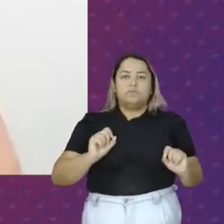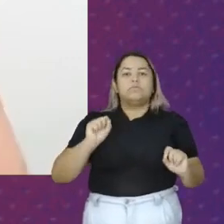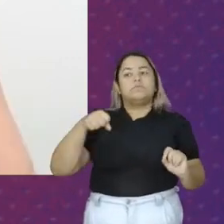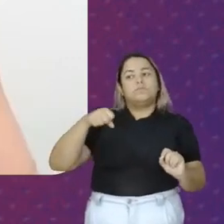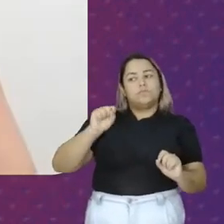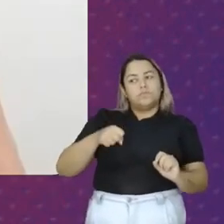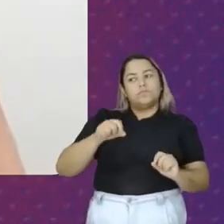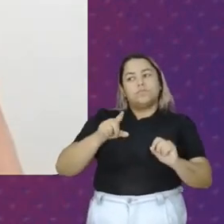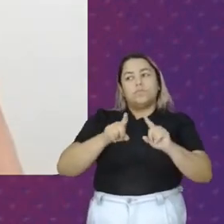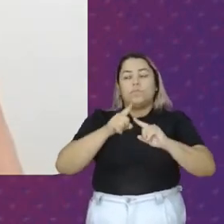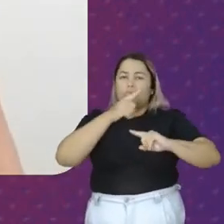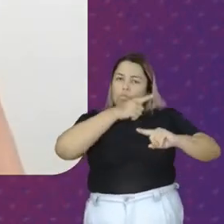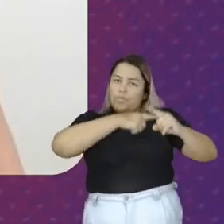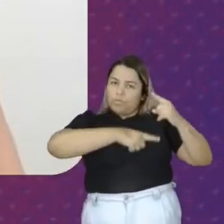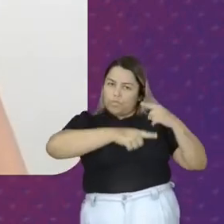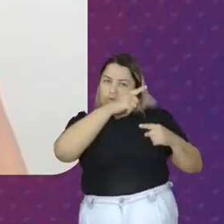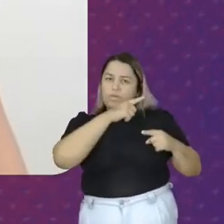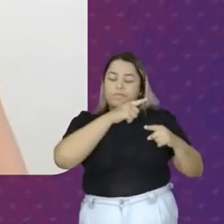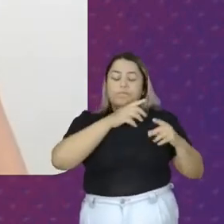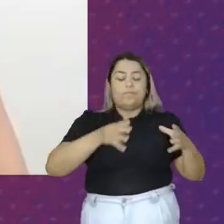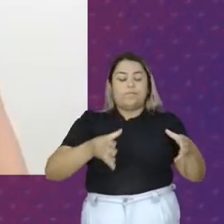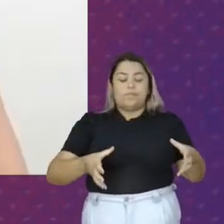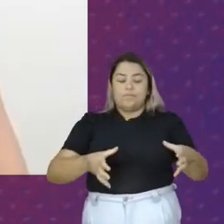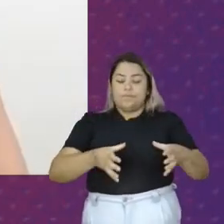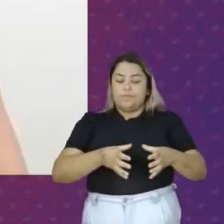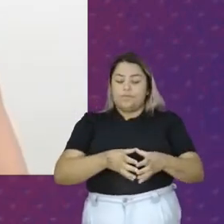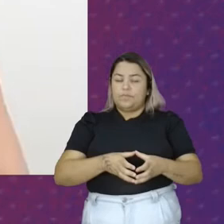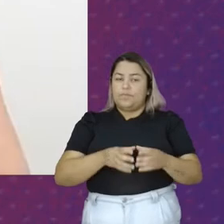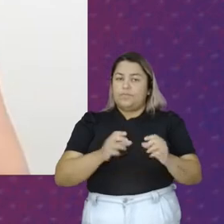uma construção coletiva,